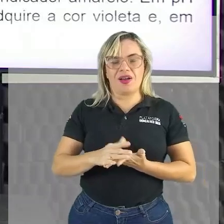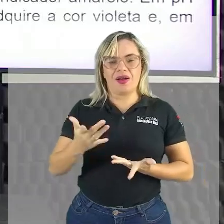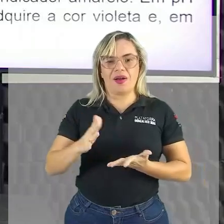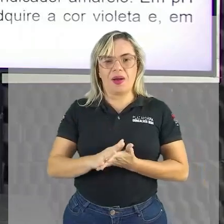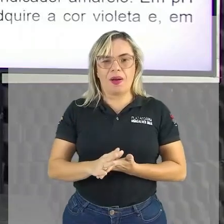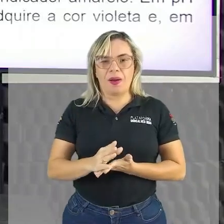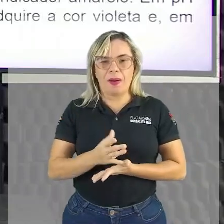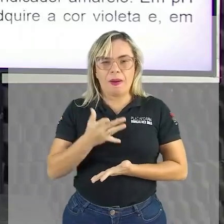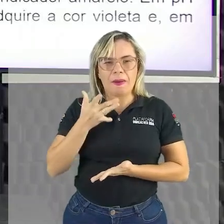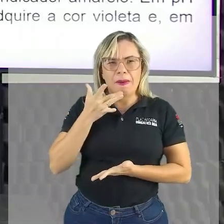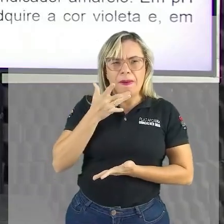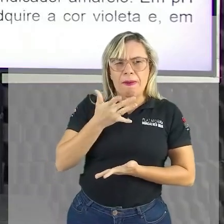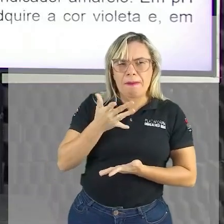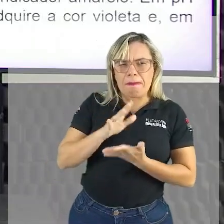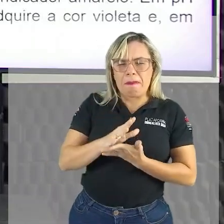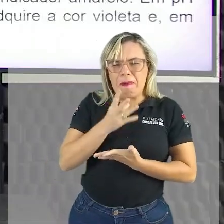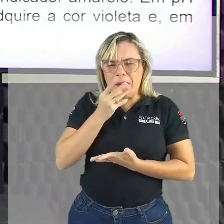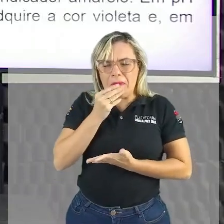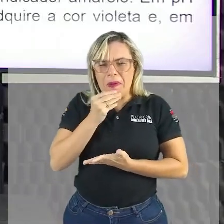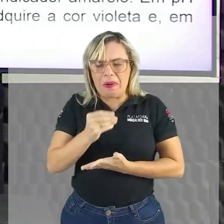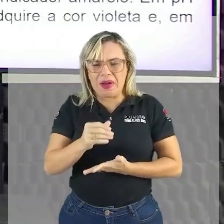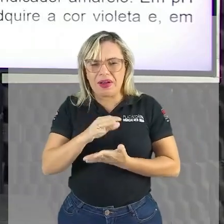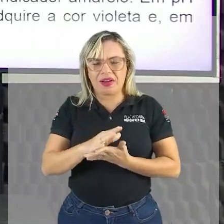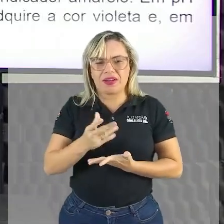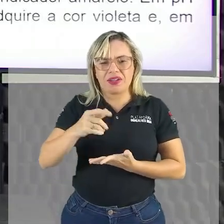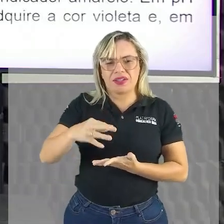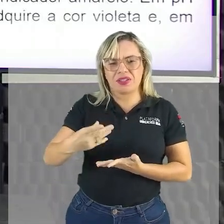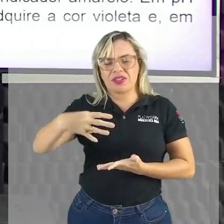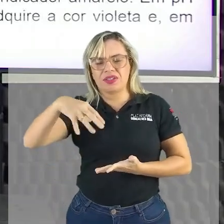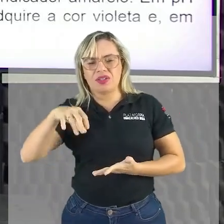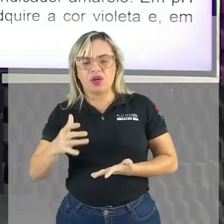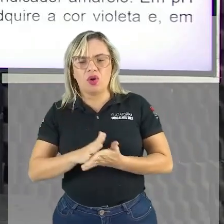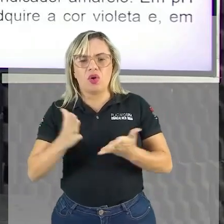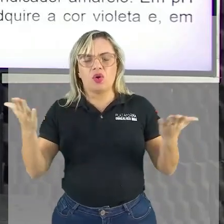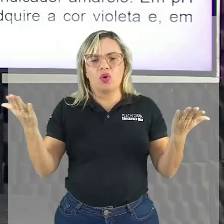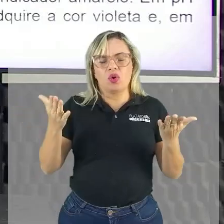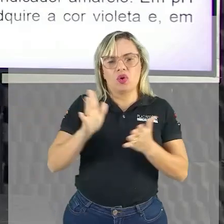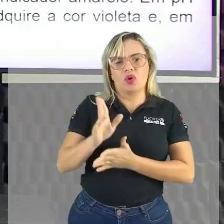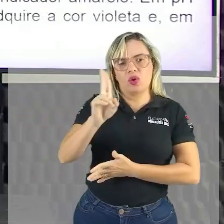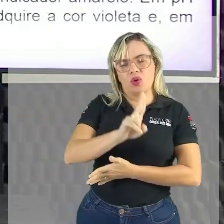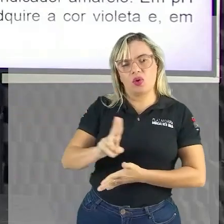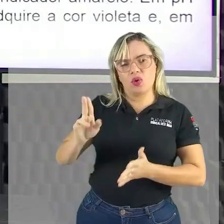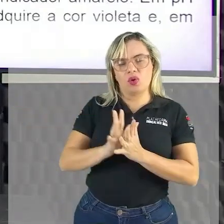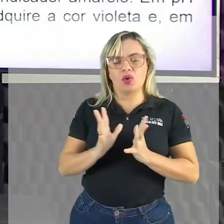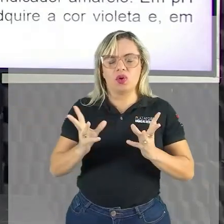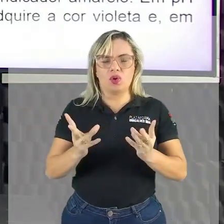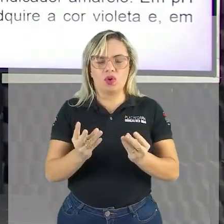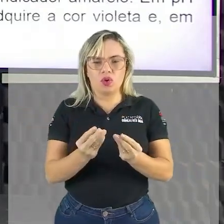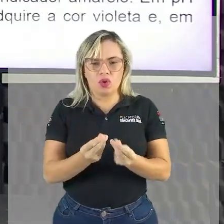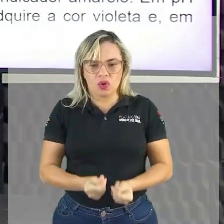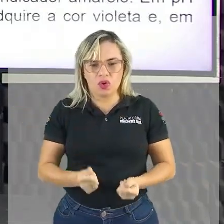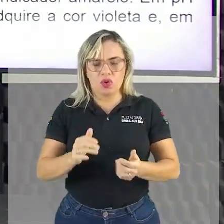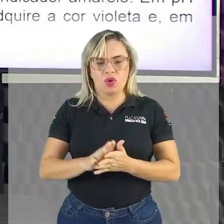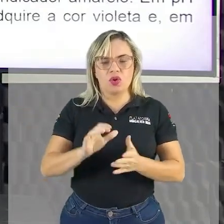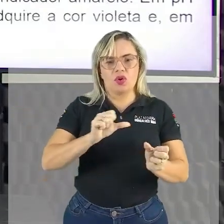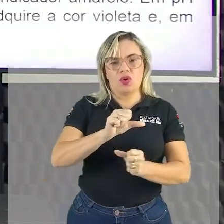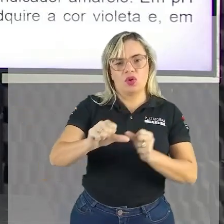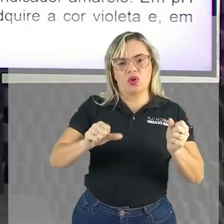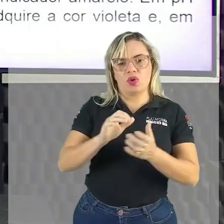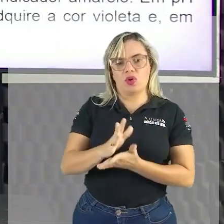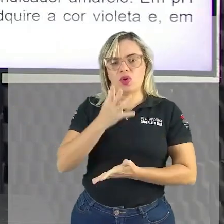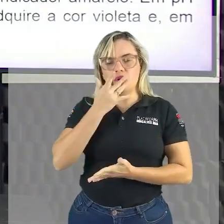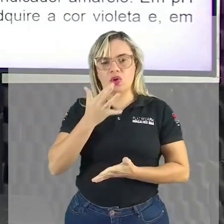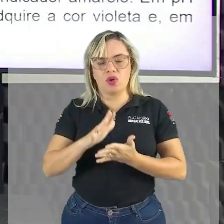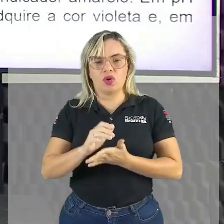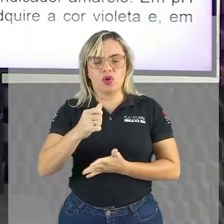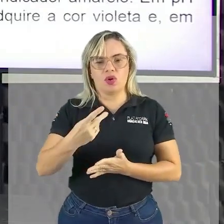sabor adstringente. Cara, hoje, o que a gente faz? A gente usa uma substância que muda de cor, na presença de um ácido ou de uma